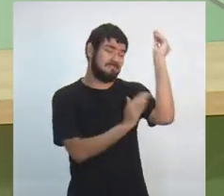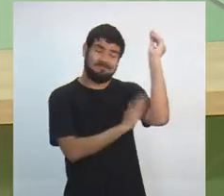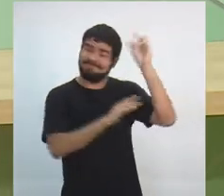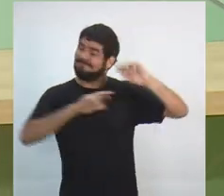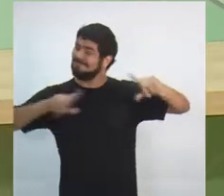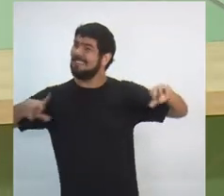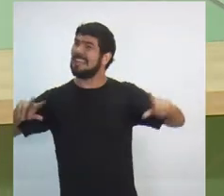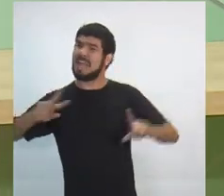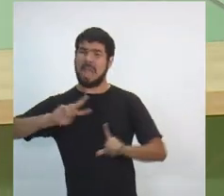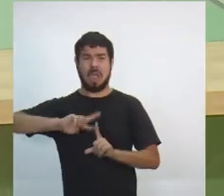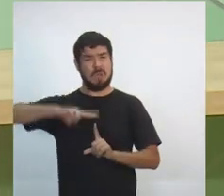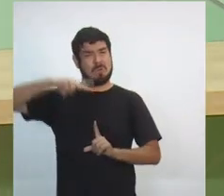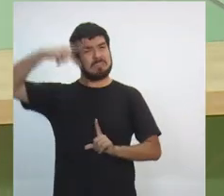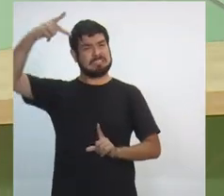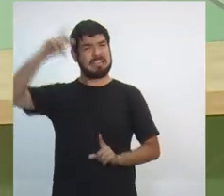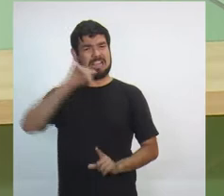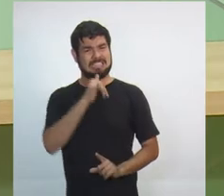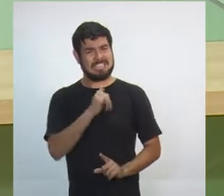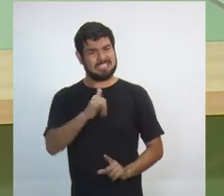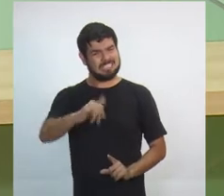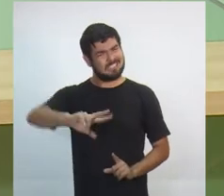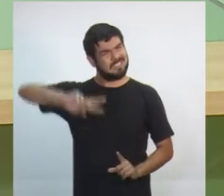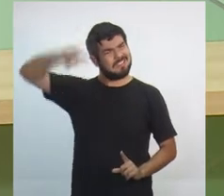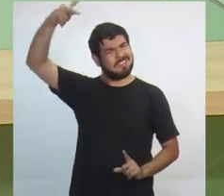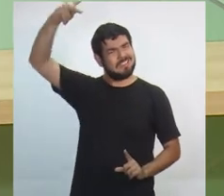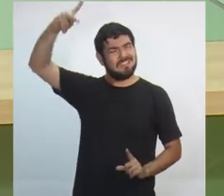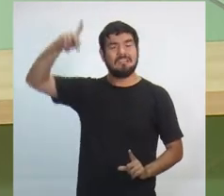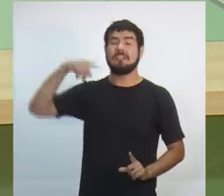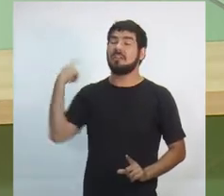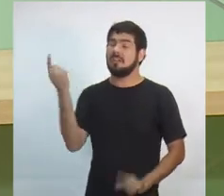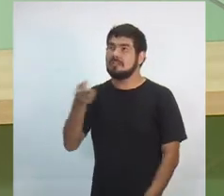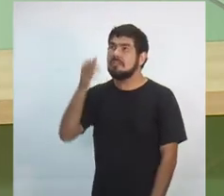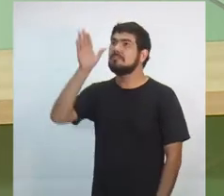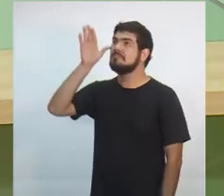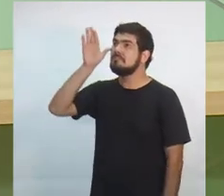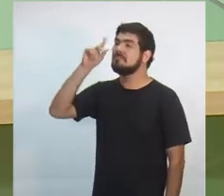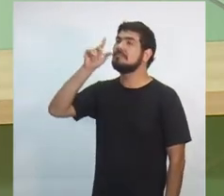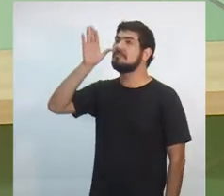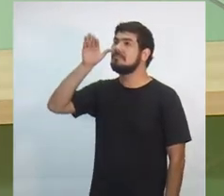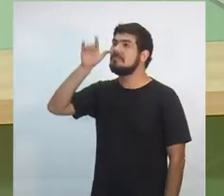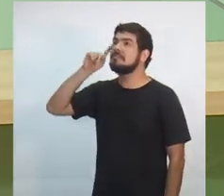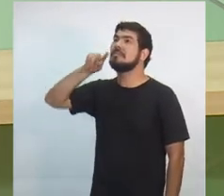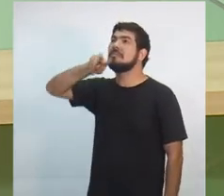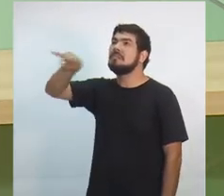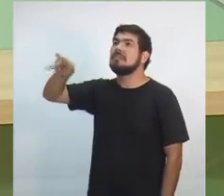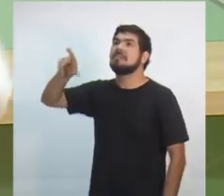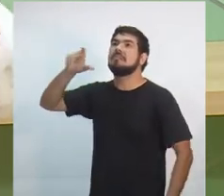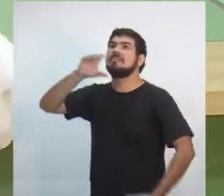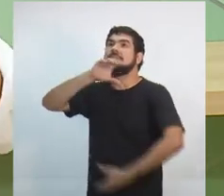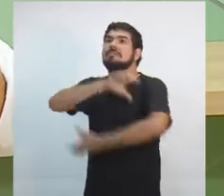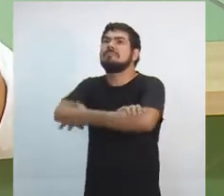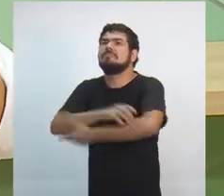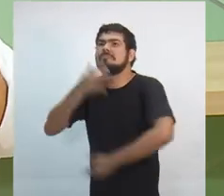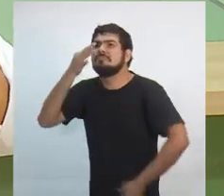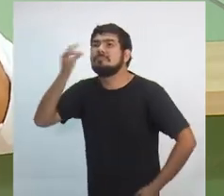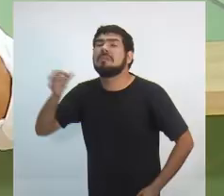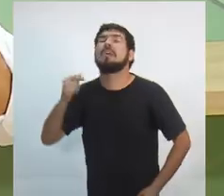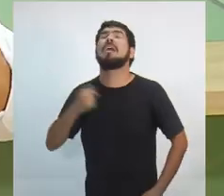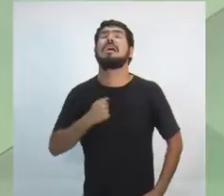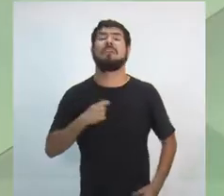que quer aumentar a sua conta de energia. Mas nós estamos atentos, estamos ao lado do povo, e quem está ao lado do povo é o